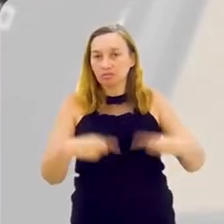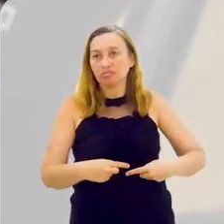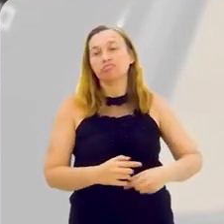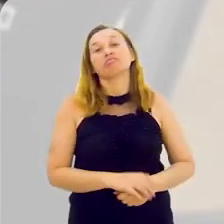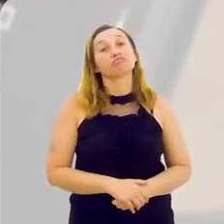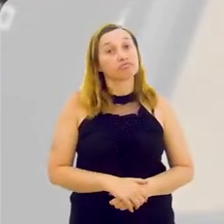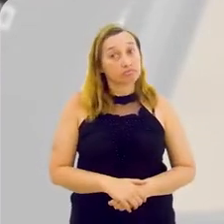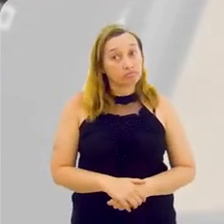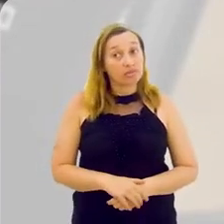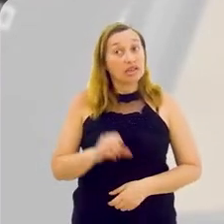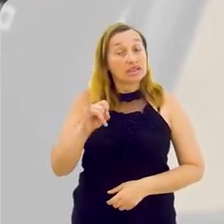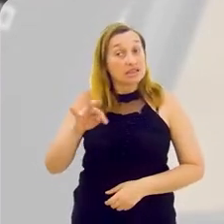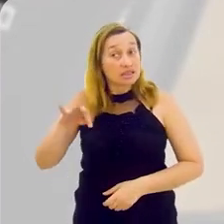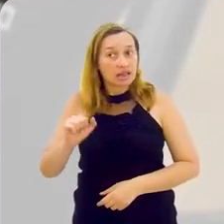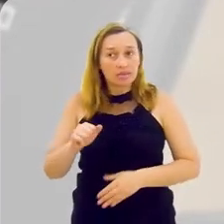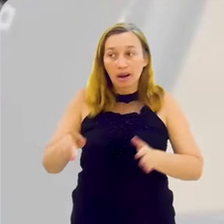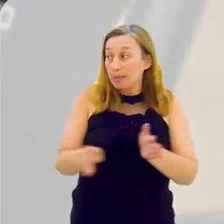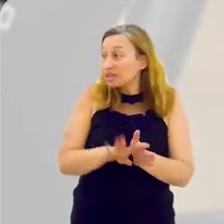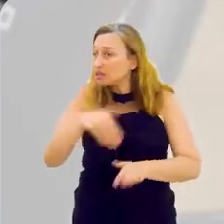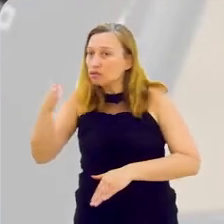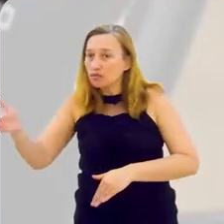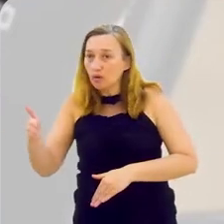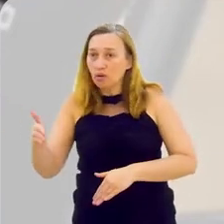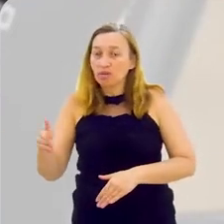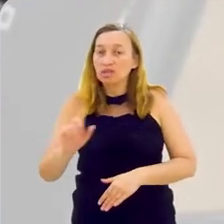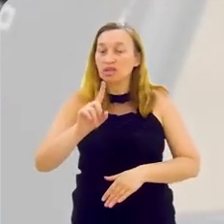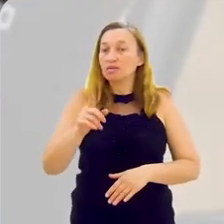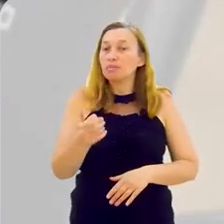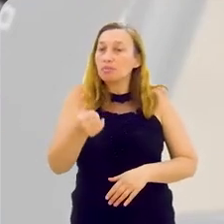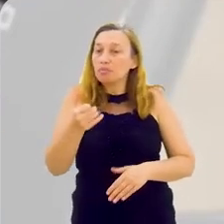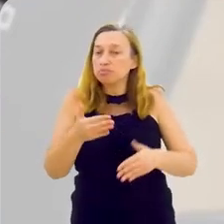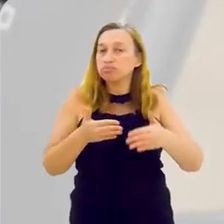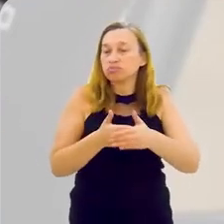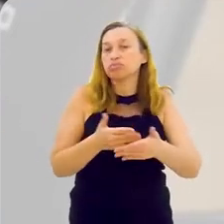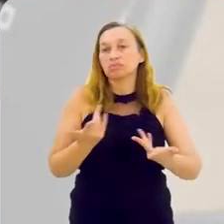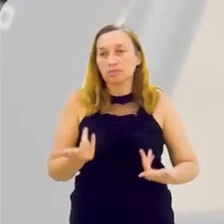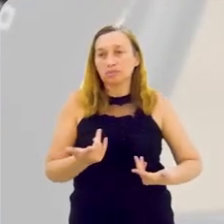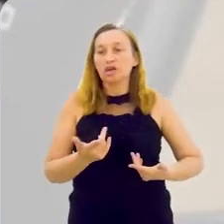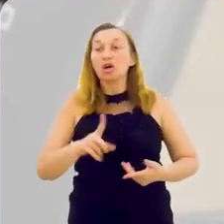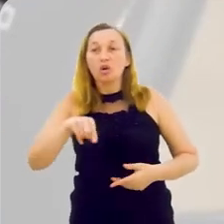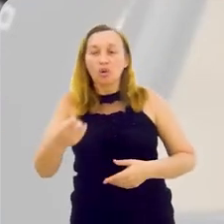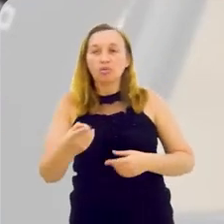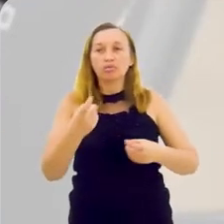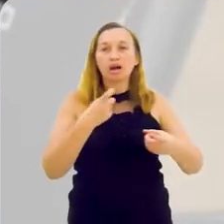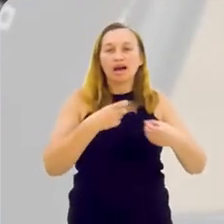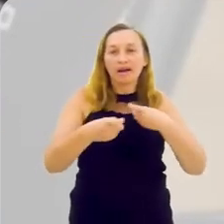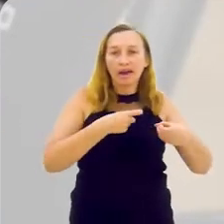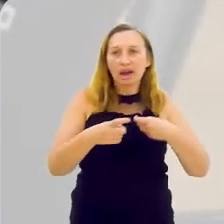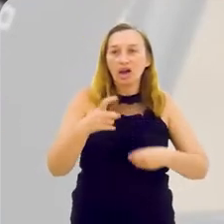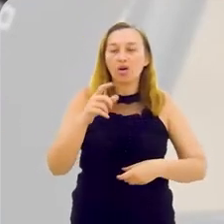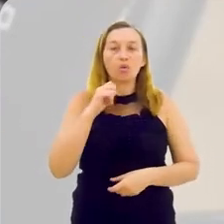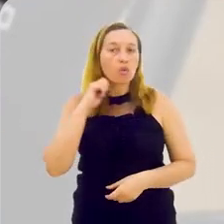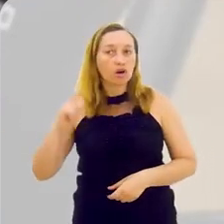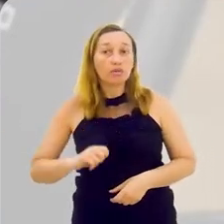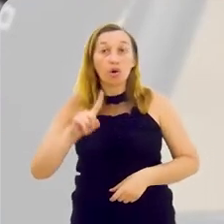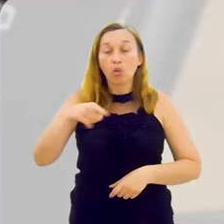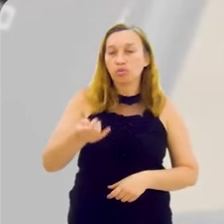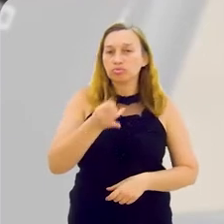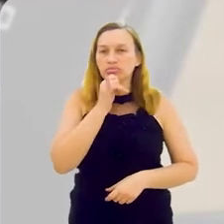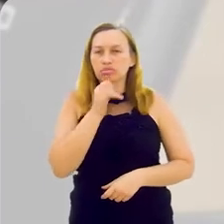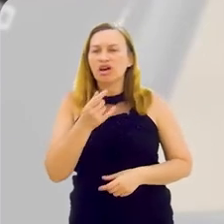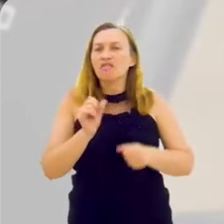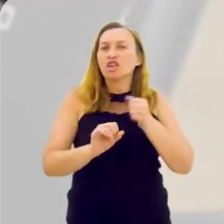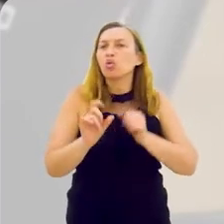ela interfere na competitividade. Ela é sistêmica, ela vem de fora, você tem pouca interferência. Outra coisa, a guerra